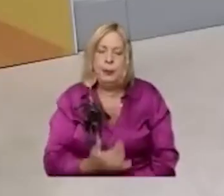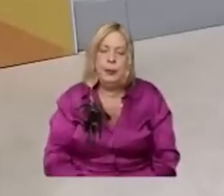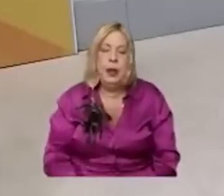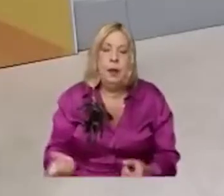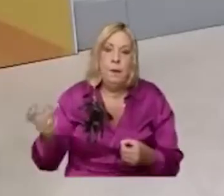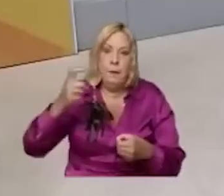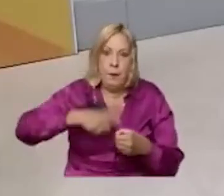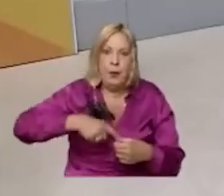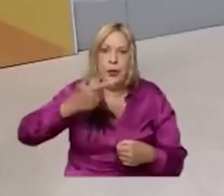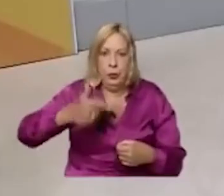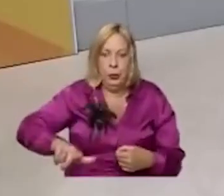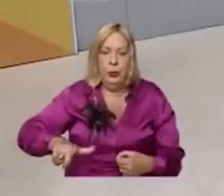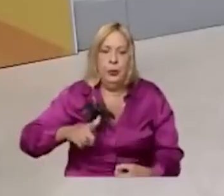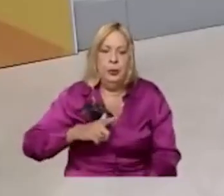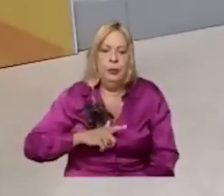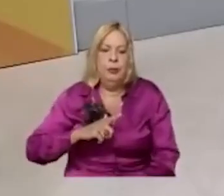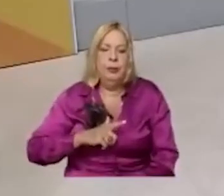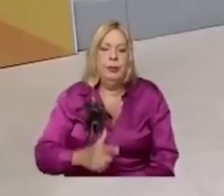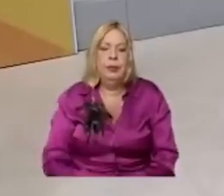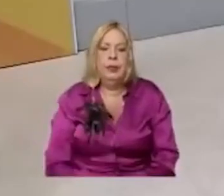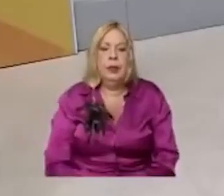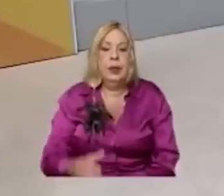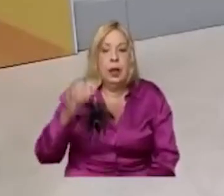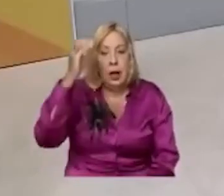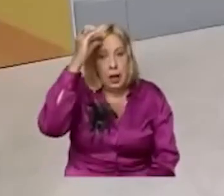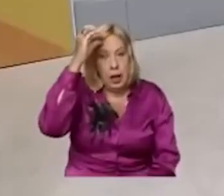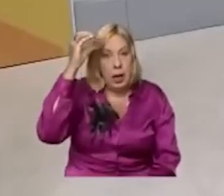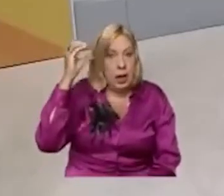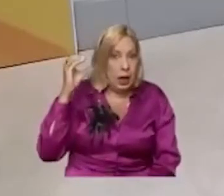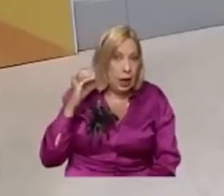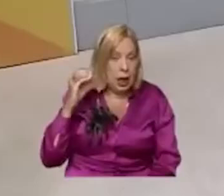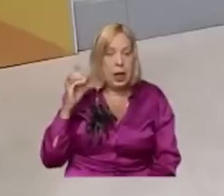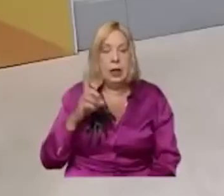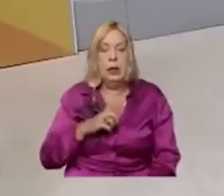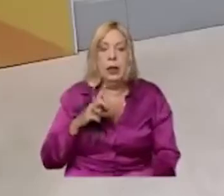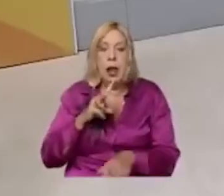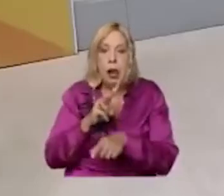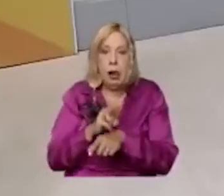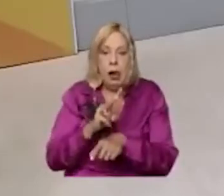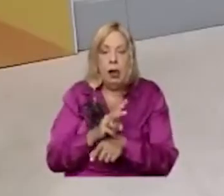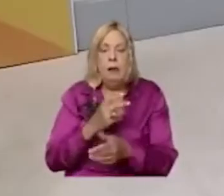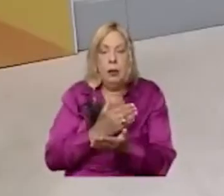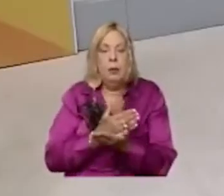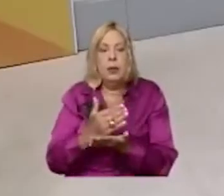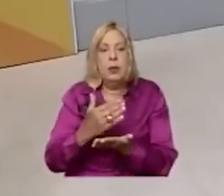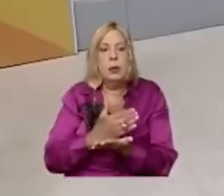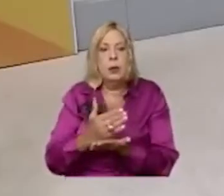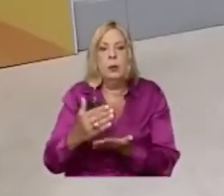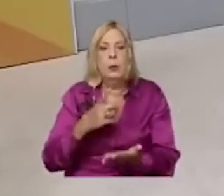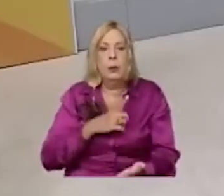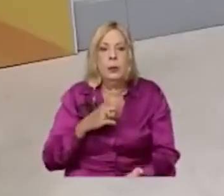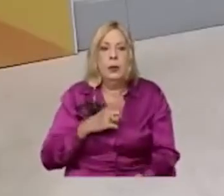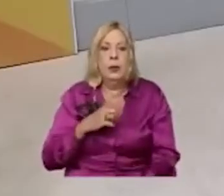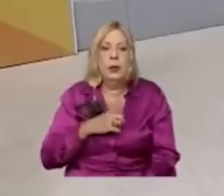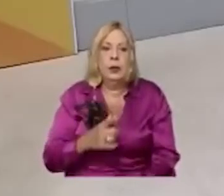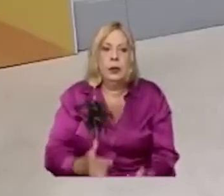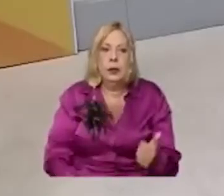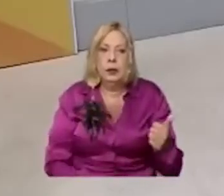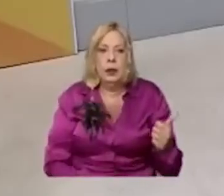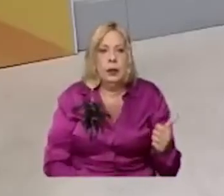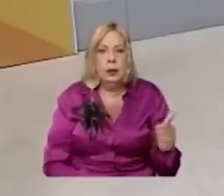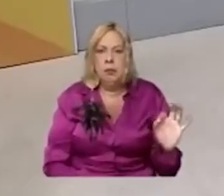quem ligou foi a Clarinha. Clarinha ligou a sorteadora, eu tô na conferência. Começou! Bora lá, meu compadre, minha